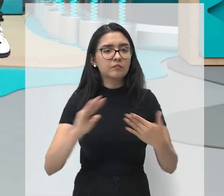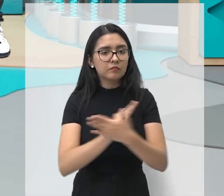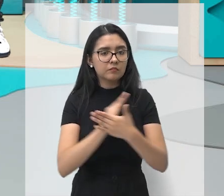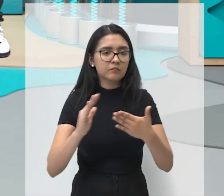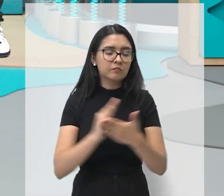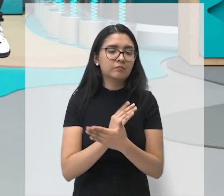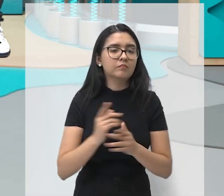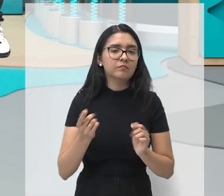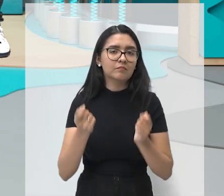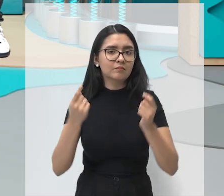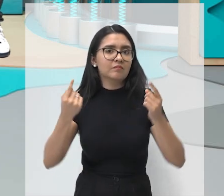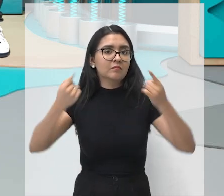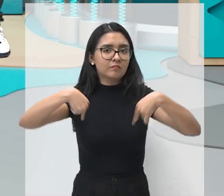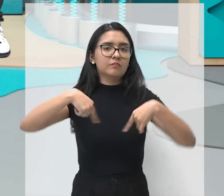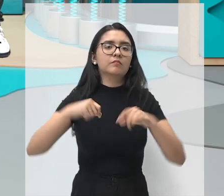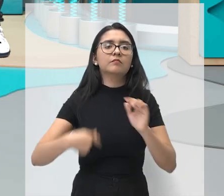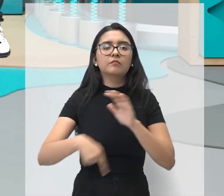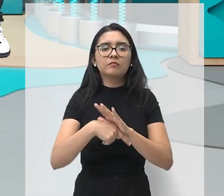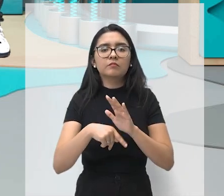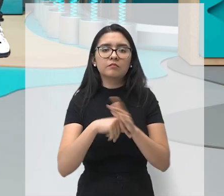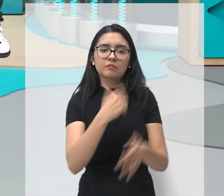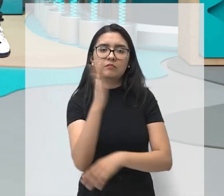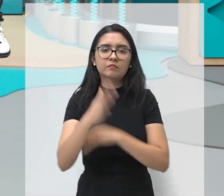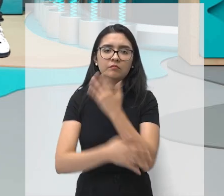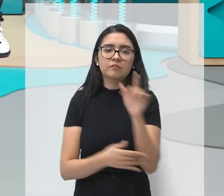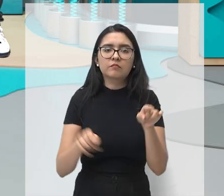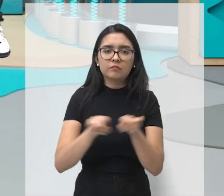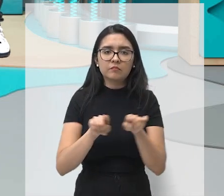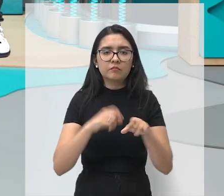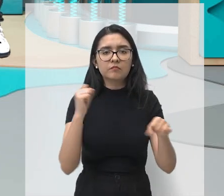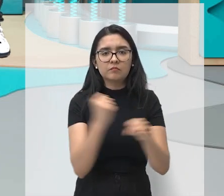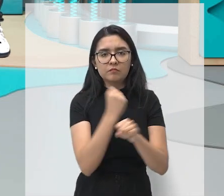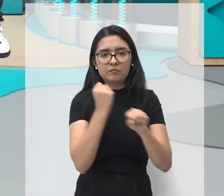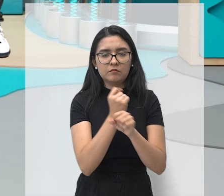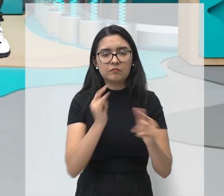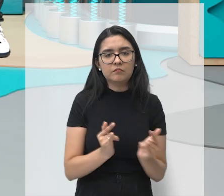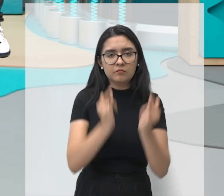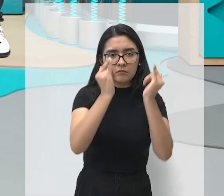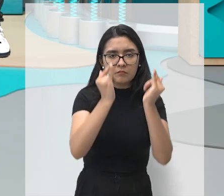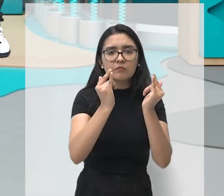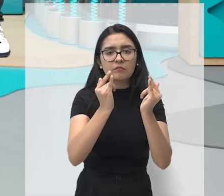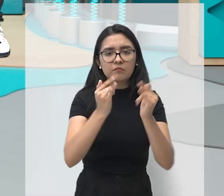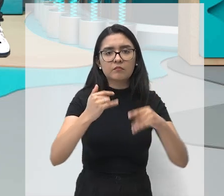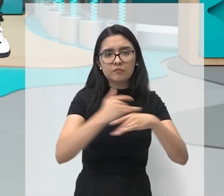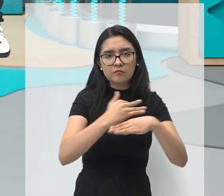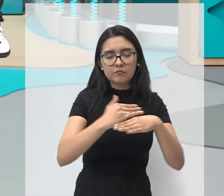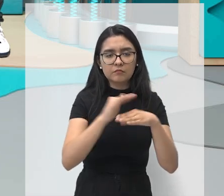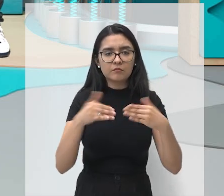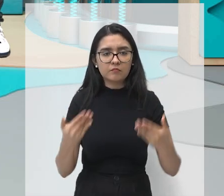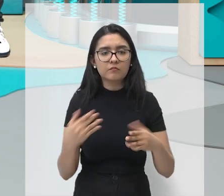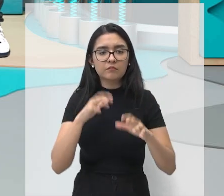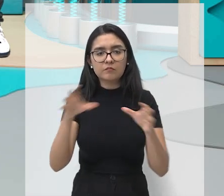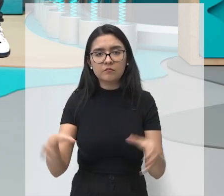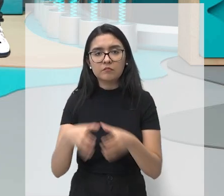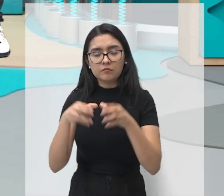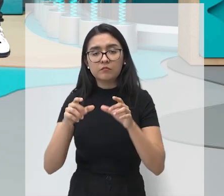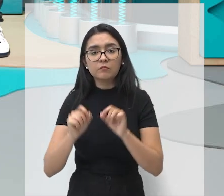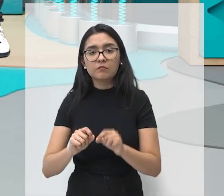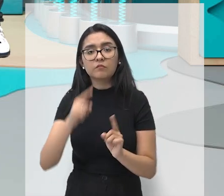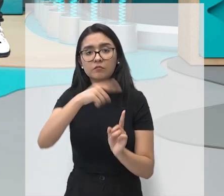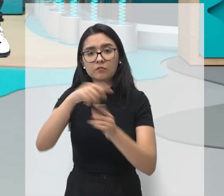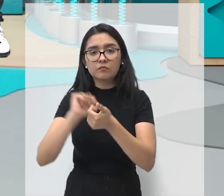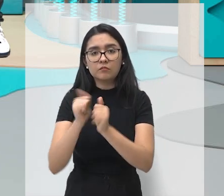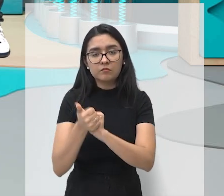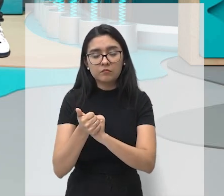vezes desafiando ali elementos naturais e artificiais encontrados nas cidades. Essa categoria de esportes, olha só,